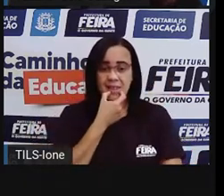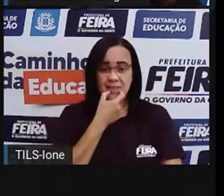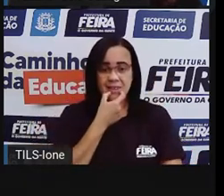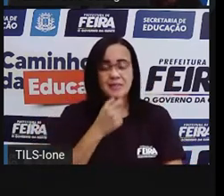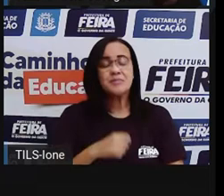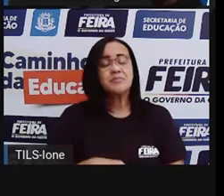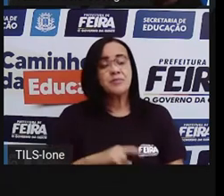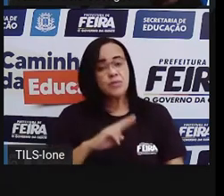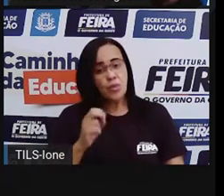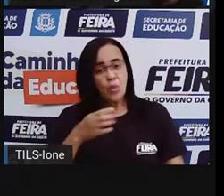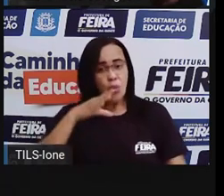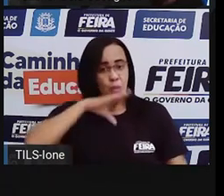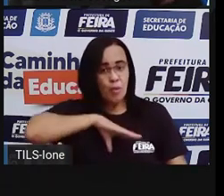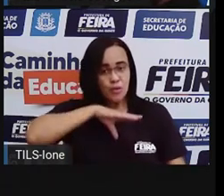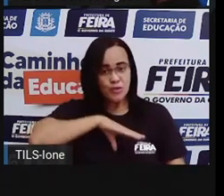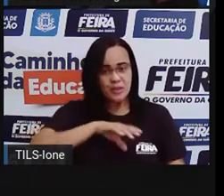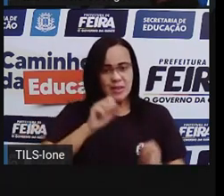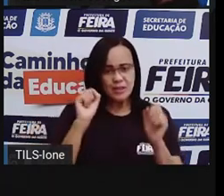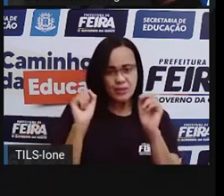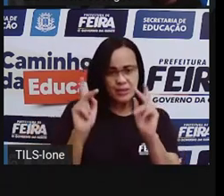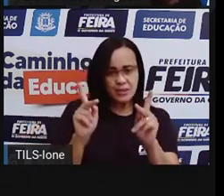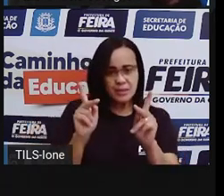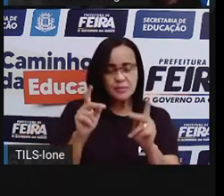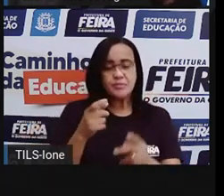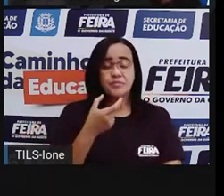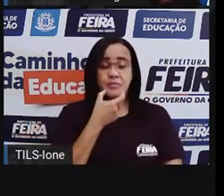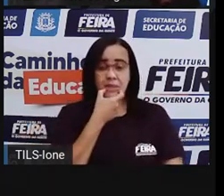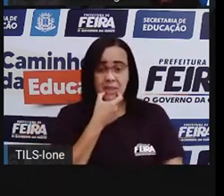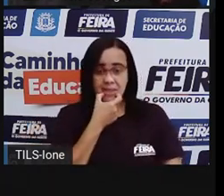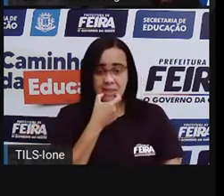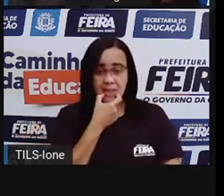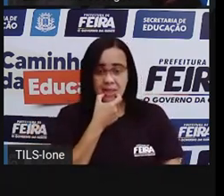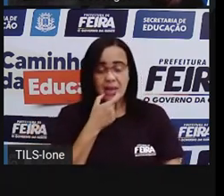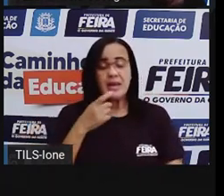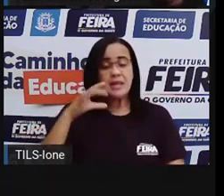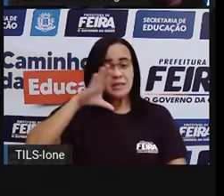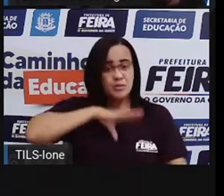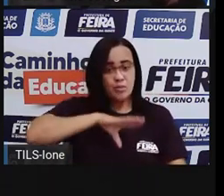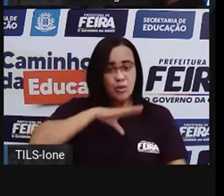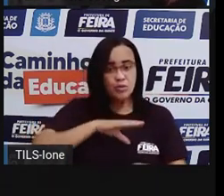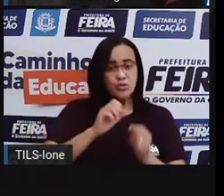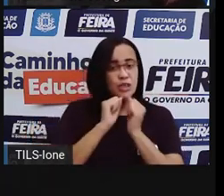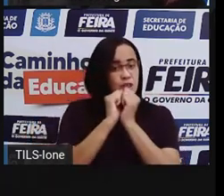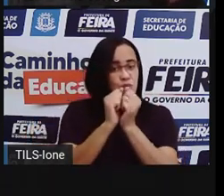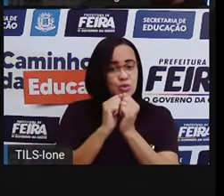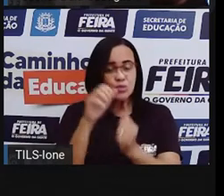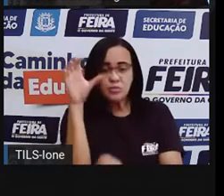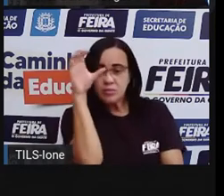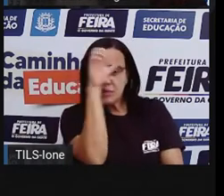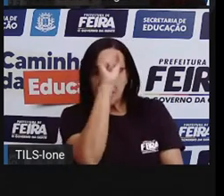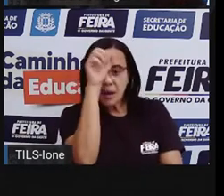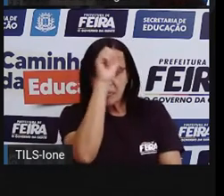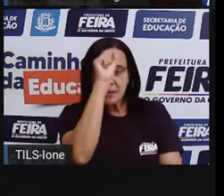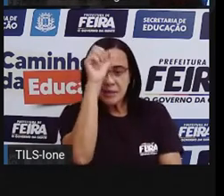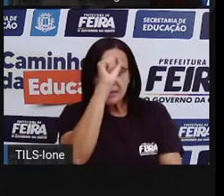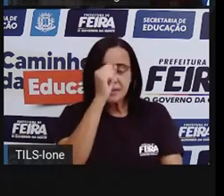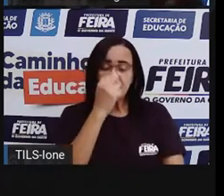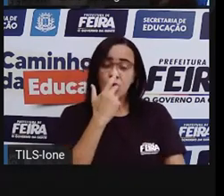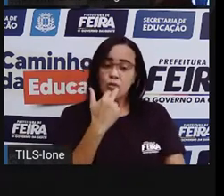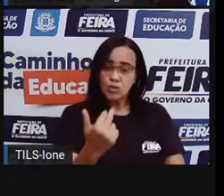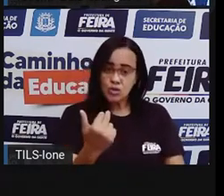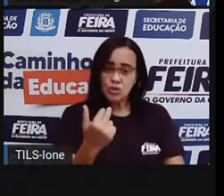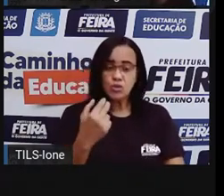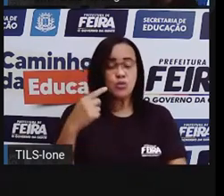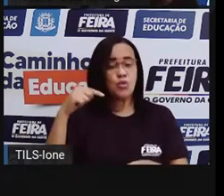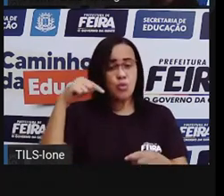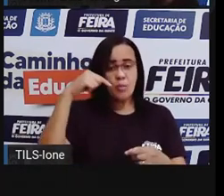português, certo? Então, a gente vai aprender inglês e português juntinhos, ó, para uma língua apoiar a outra. Como